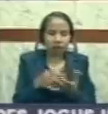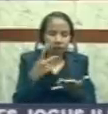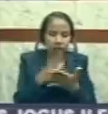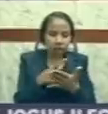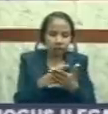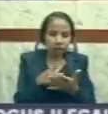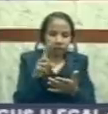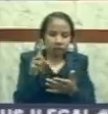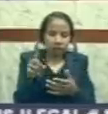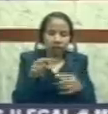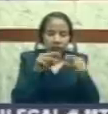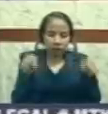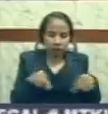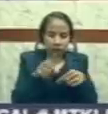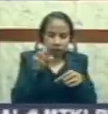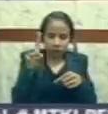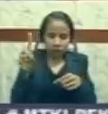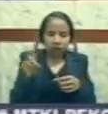proposta ideída com a tabela ideída.